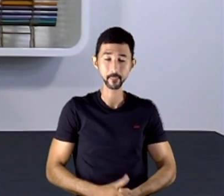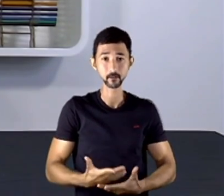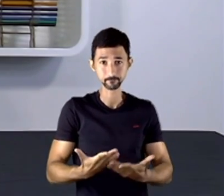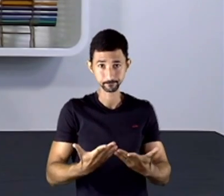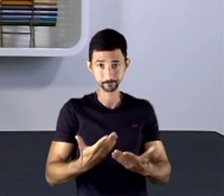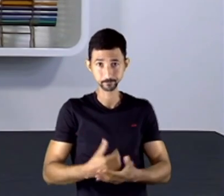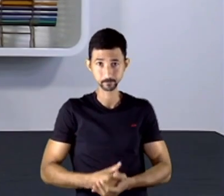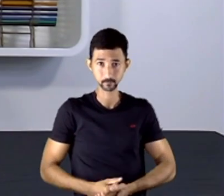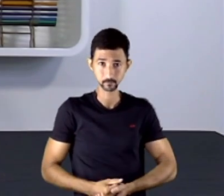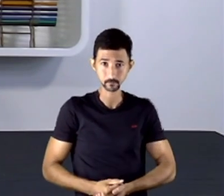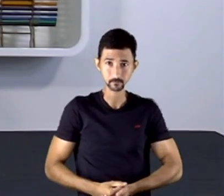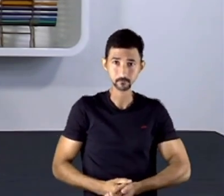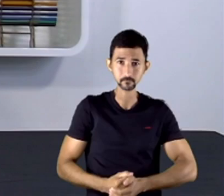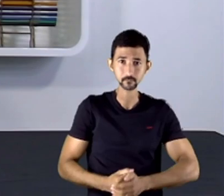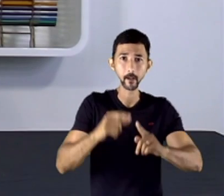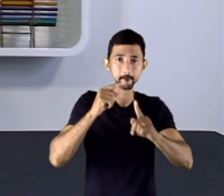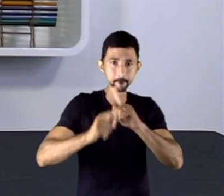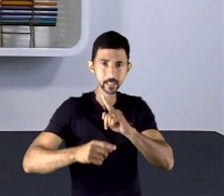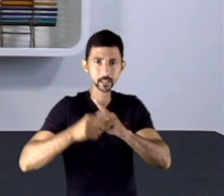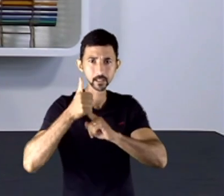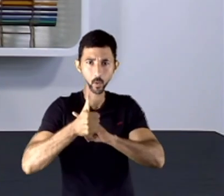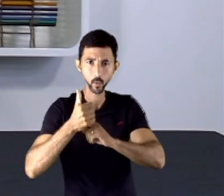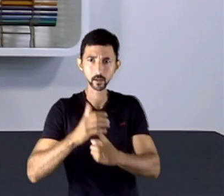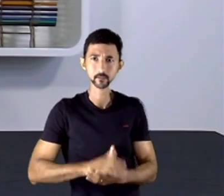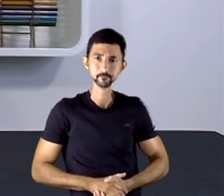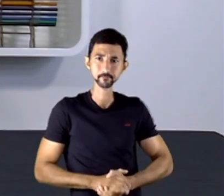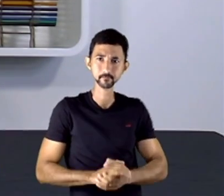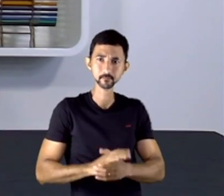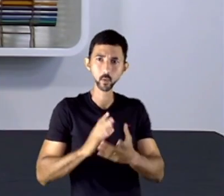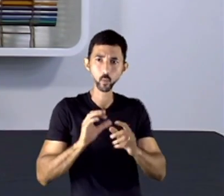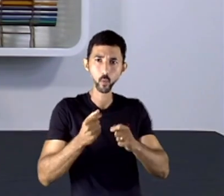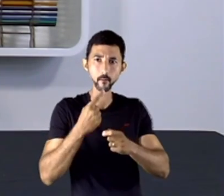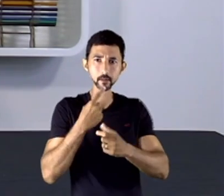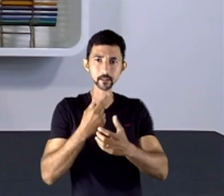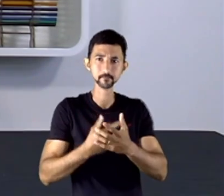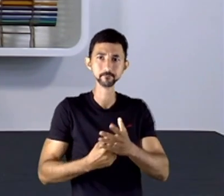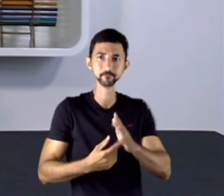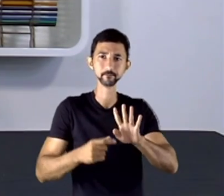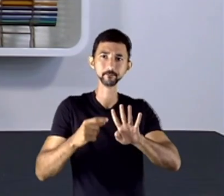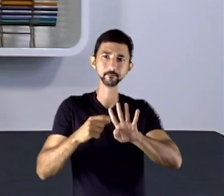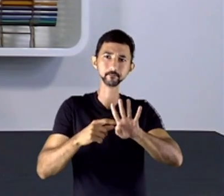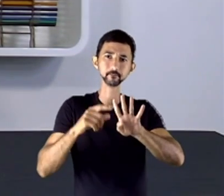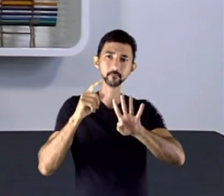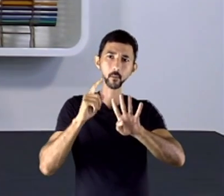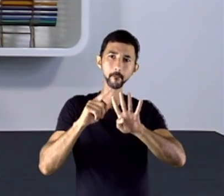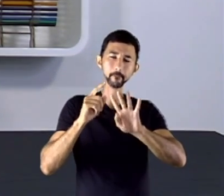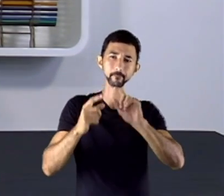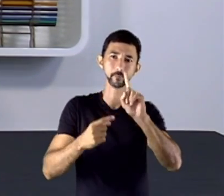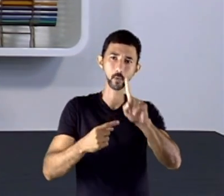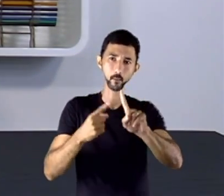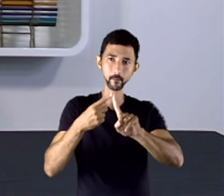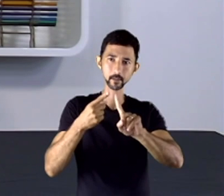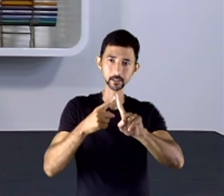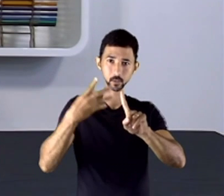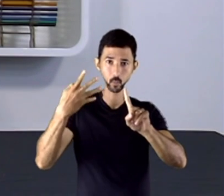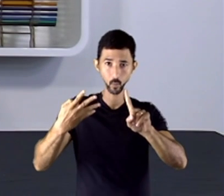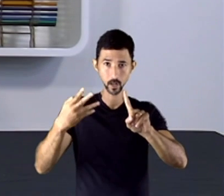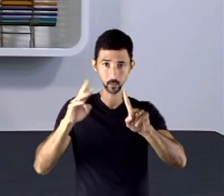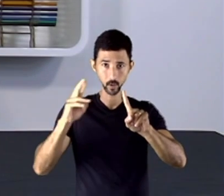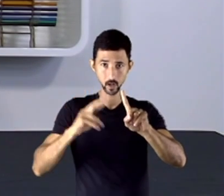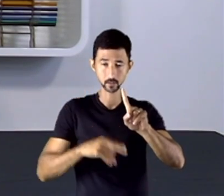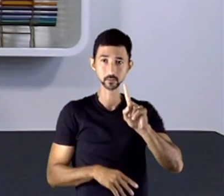Beleza, meia passagem estava ok. Vamos ver a passagem inteira agora. Vou contar. Uma passagem,